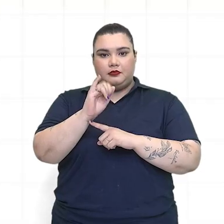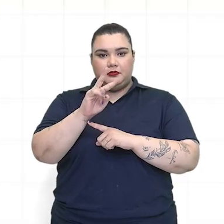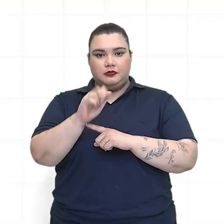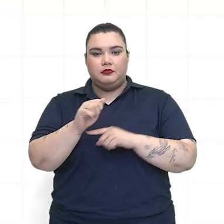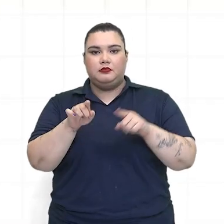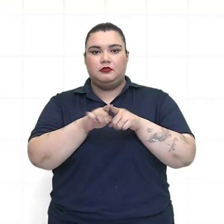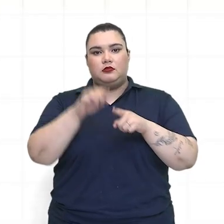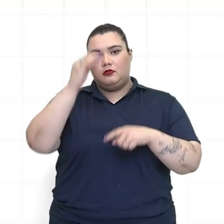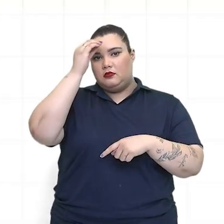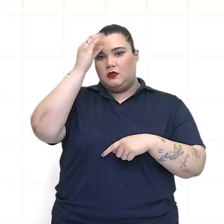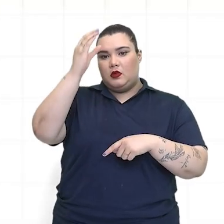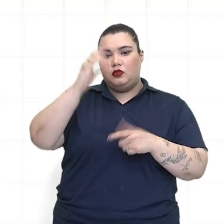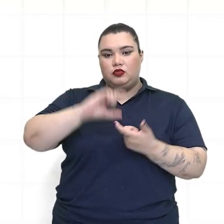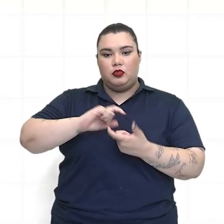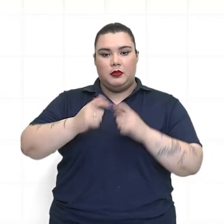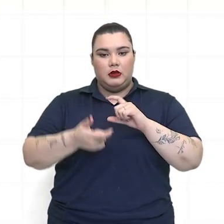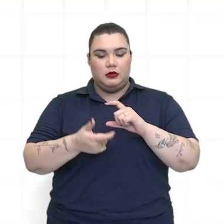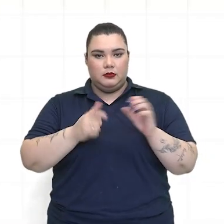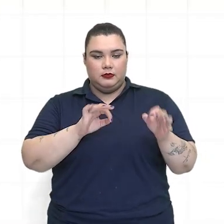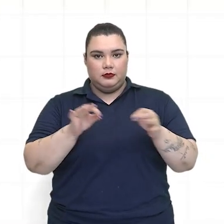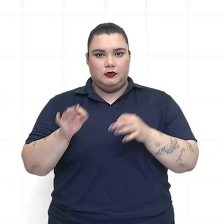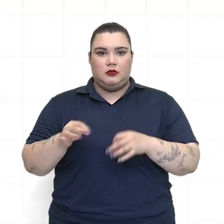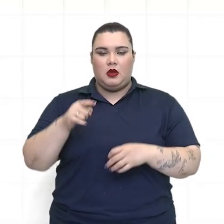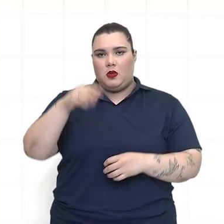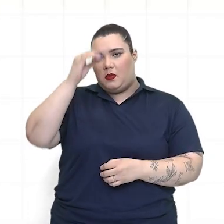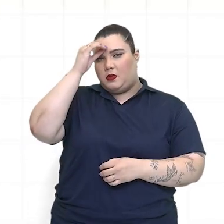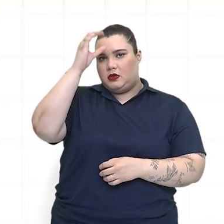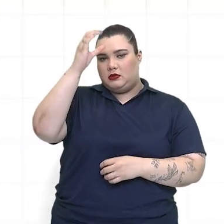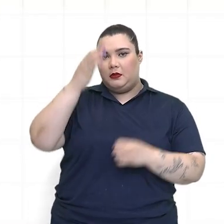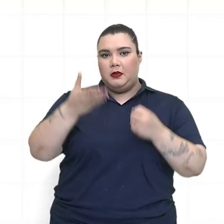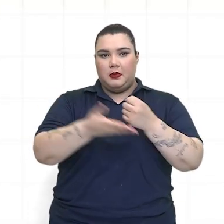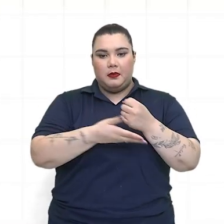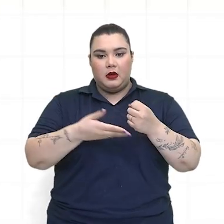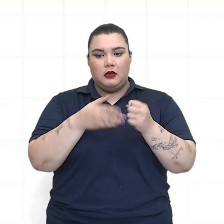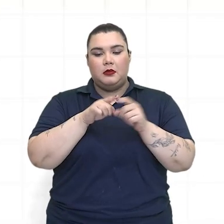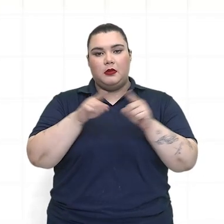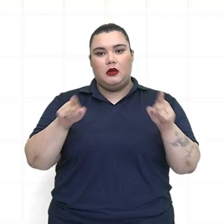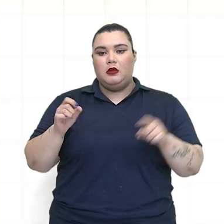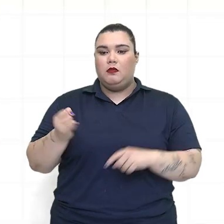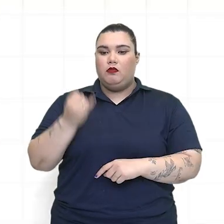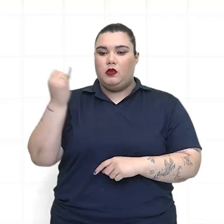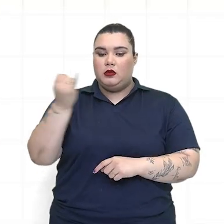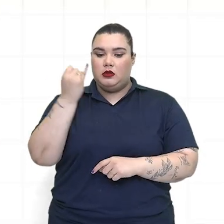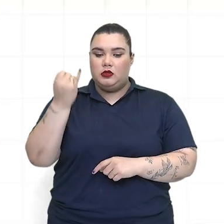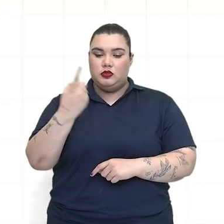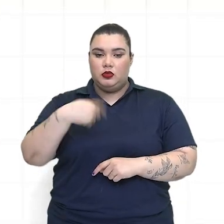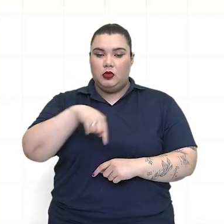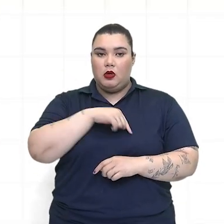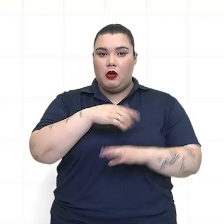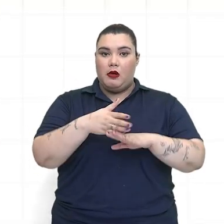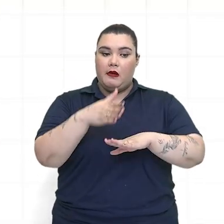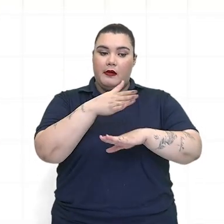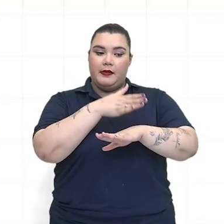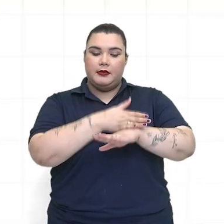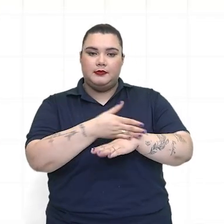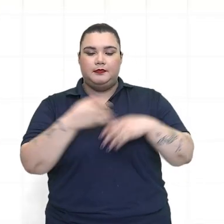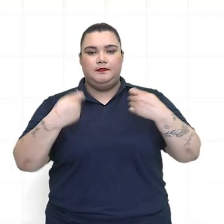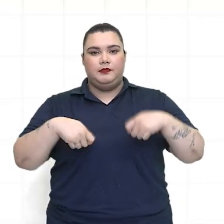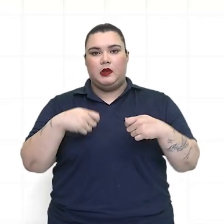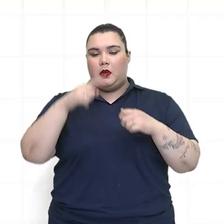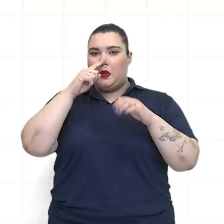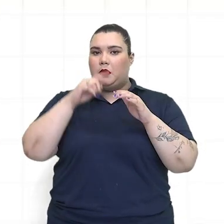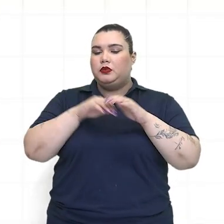envolve conhecimentos de geometria. É um conhecimento básico, mas que é importante a gente desde já irmos